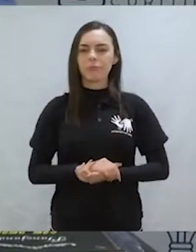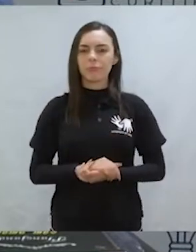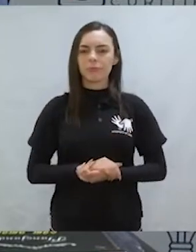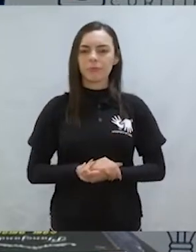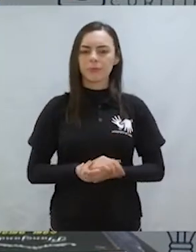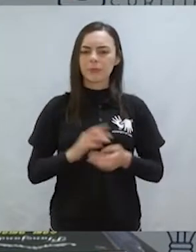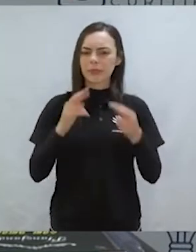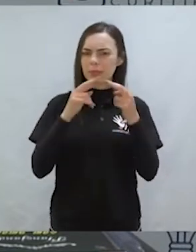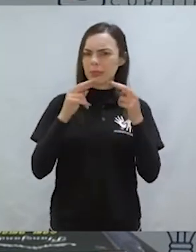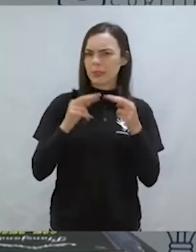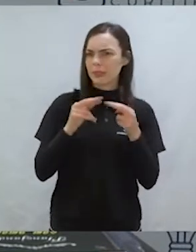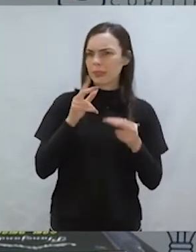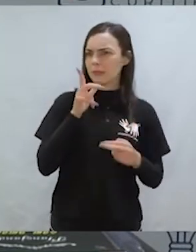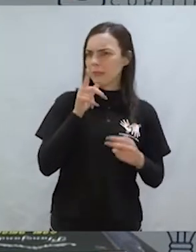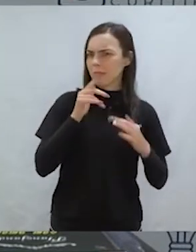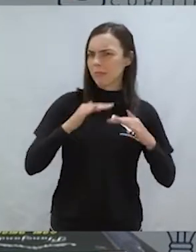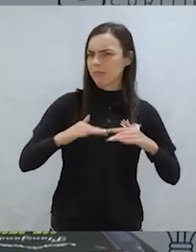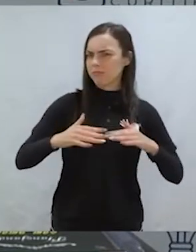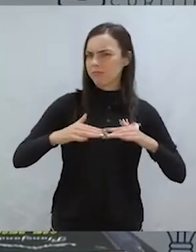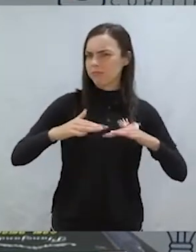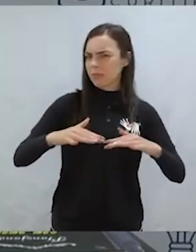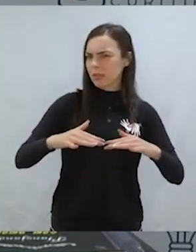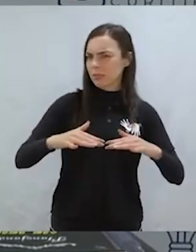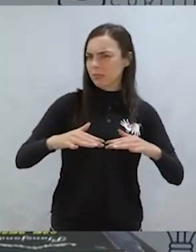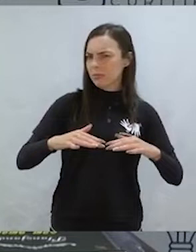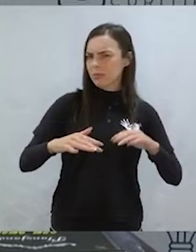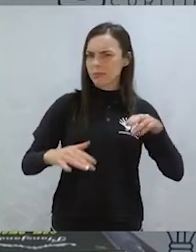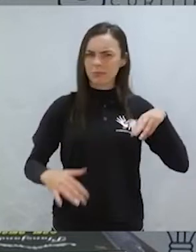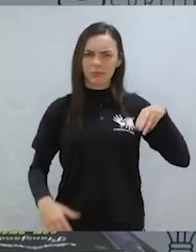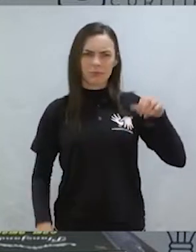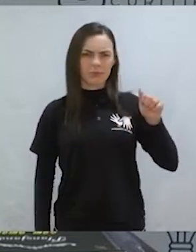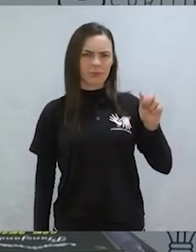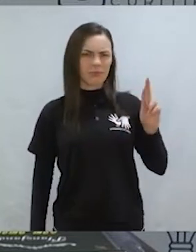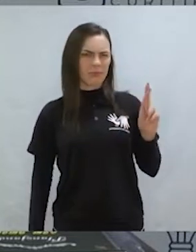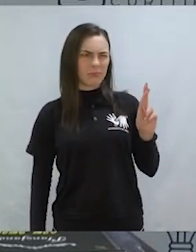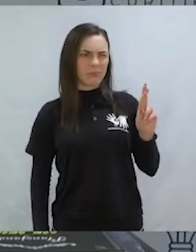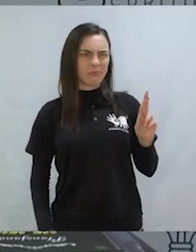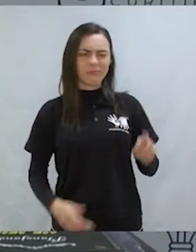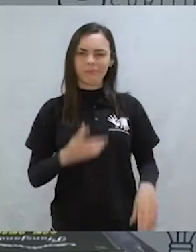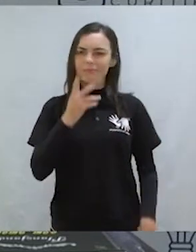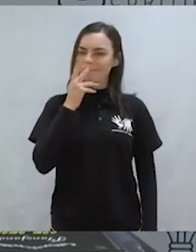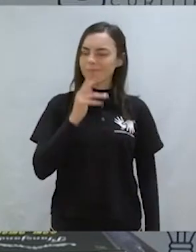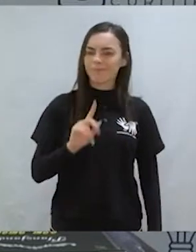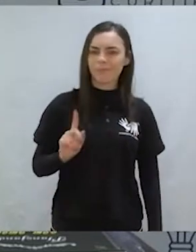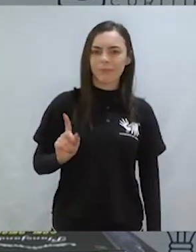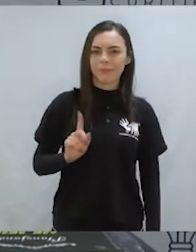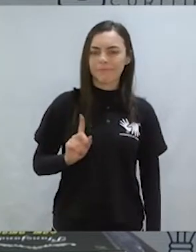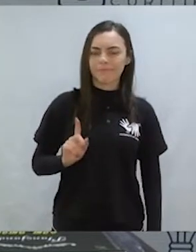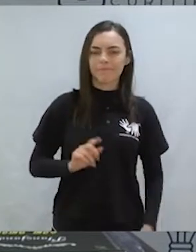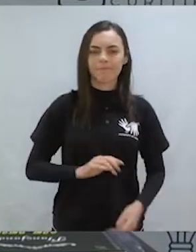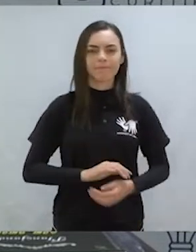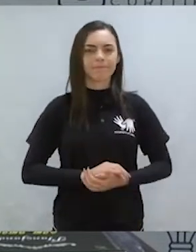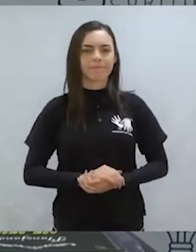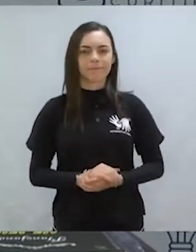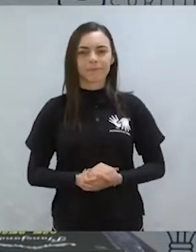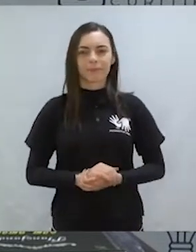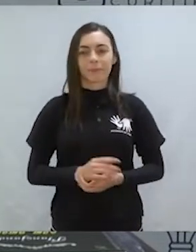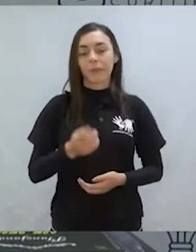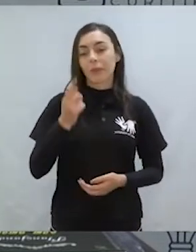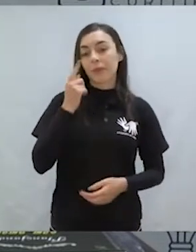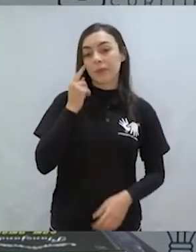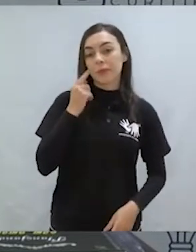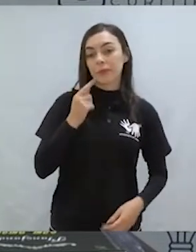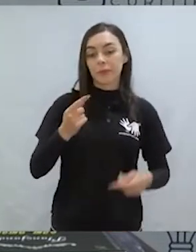Céu. Será que rima com mar? Céu e mar? Acho que não.